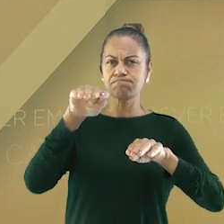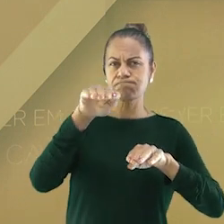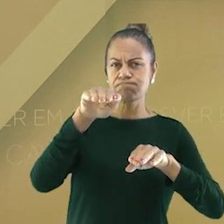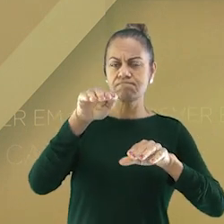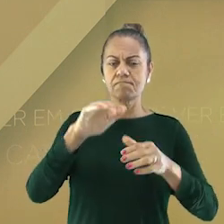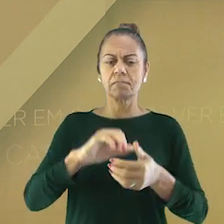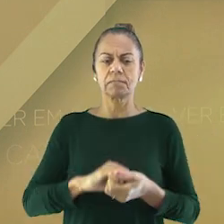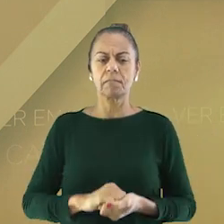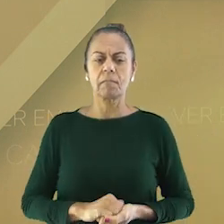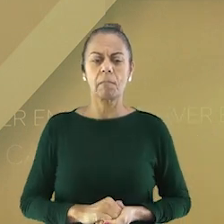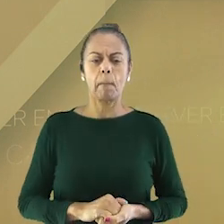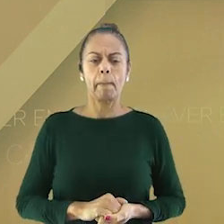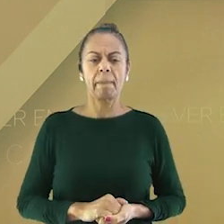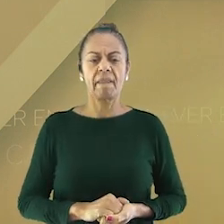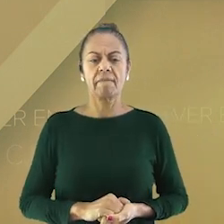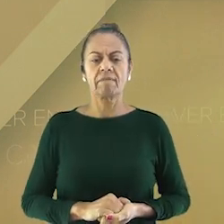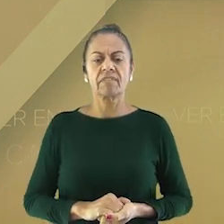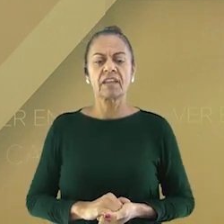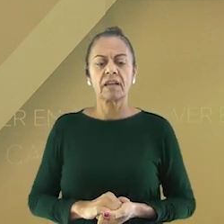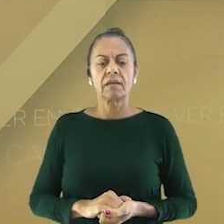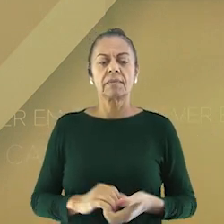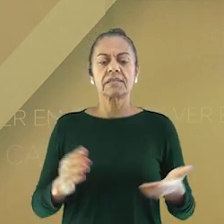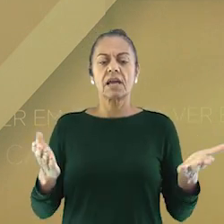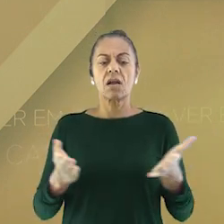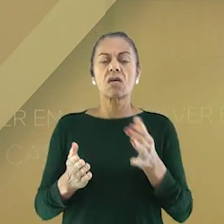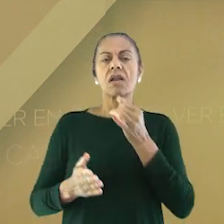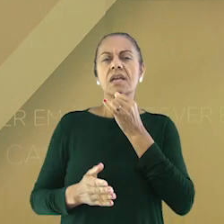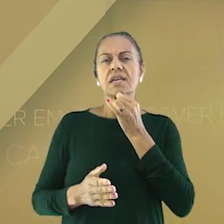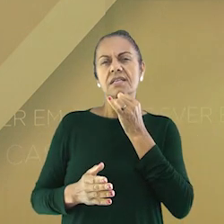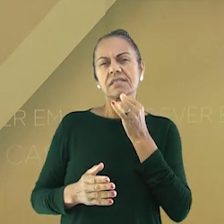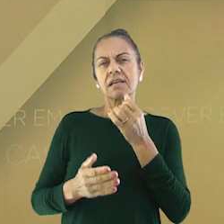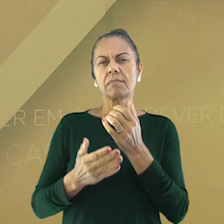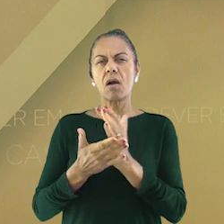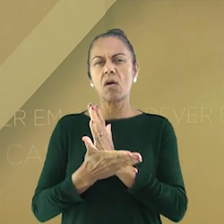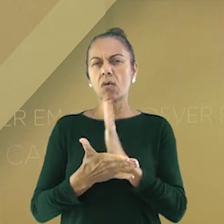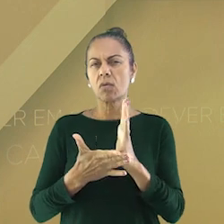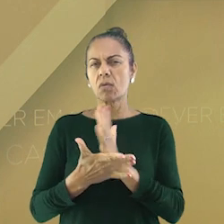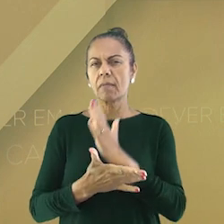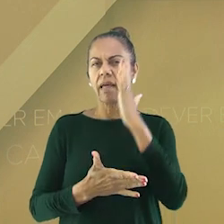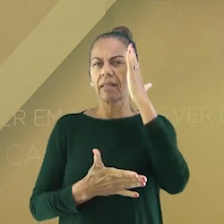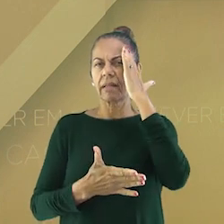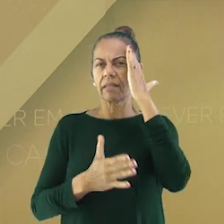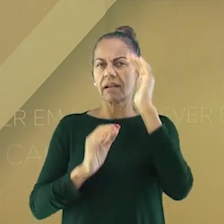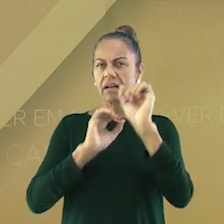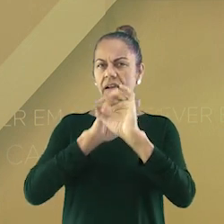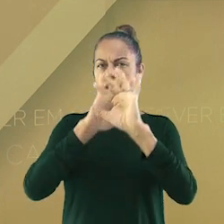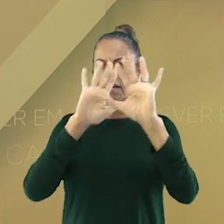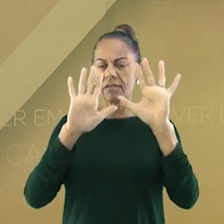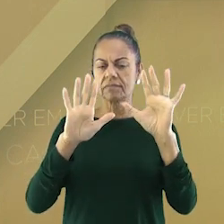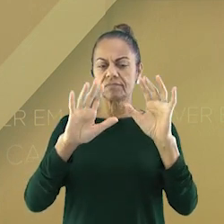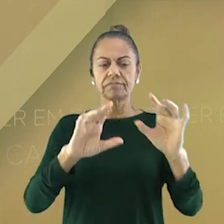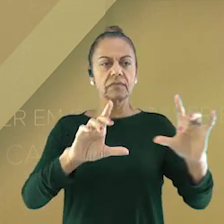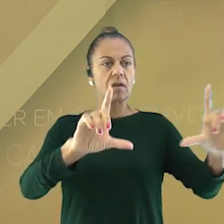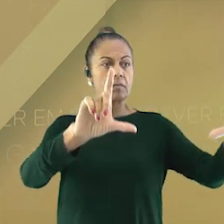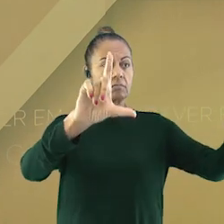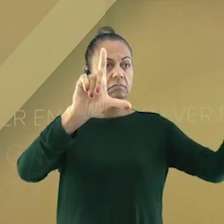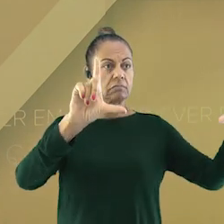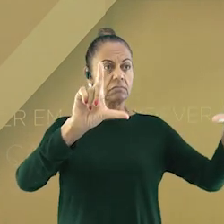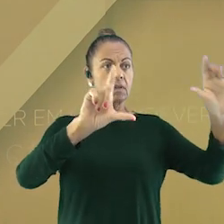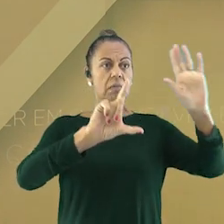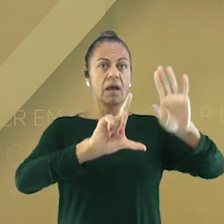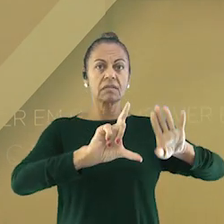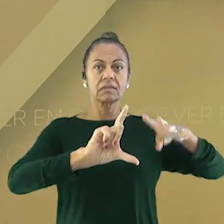adjectives. Para isso, vamos ver alguns exemplos para facilitar o entendimento. No centro da tela temos uma tabela. Do